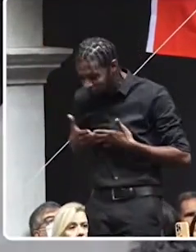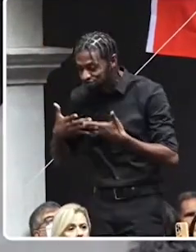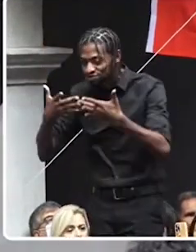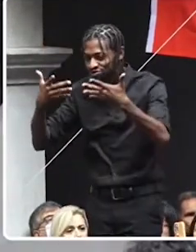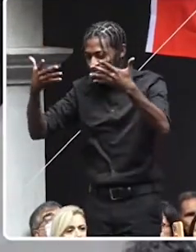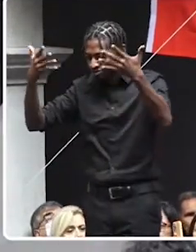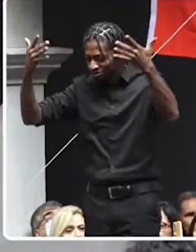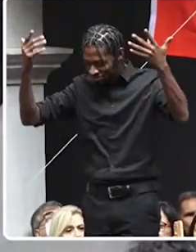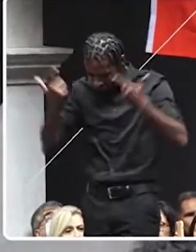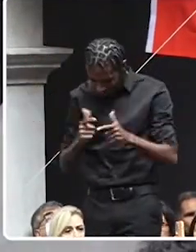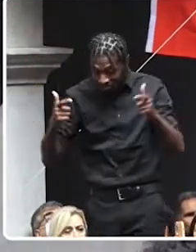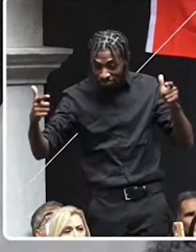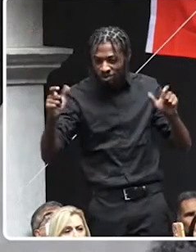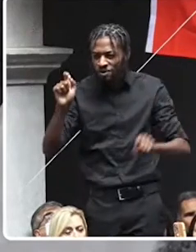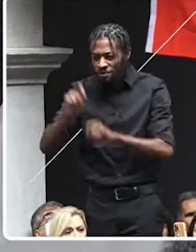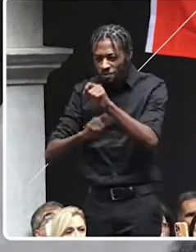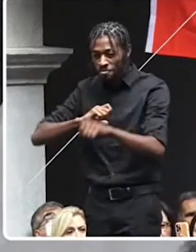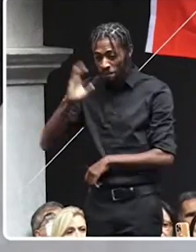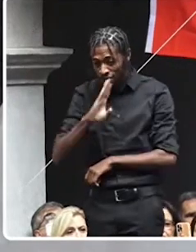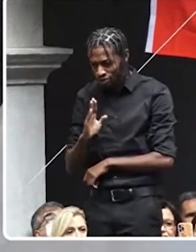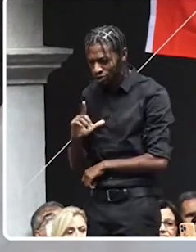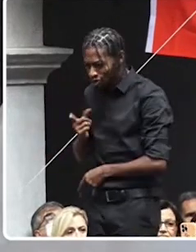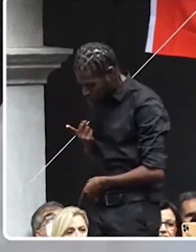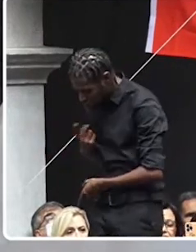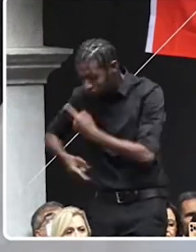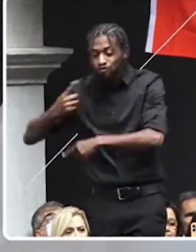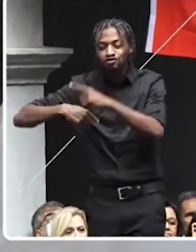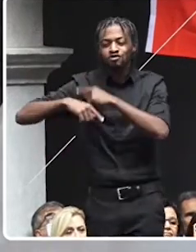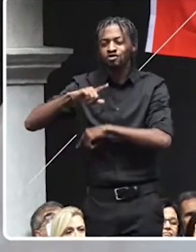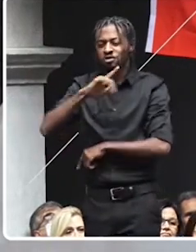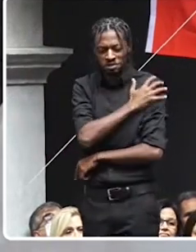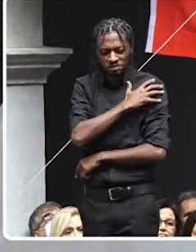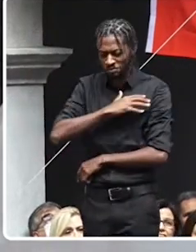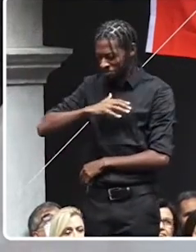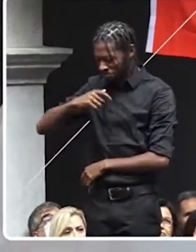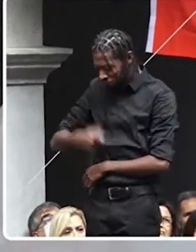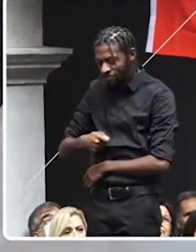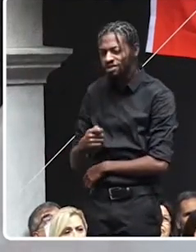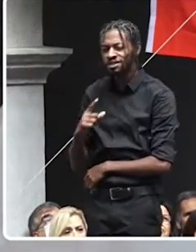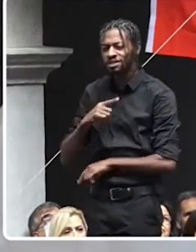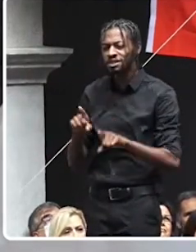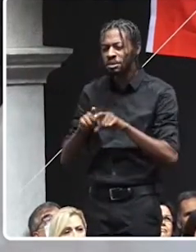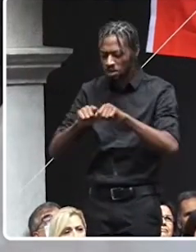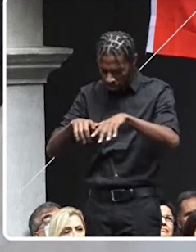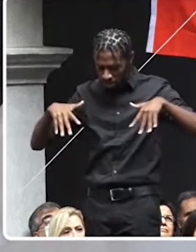a ditadura militar. A Assembleia Nacional Constituinte